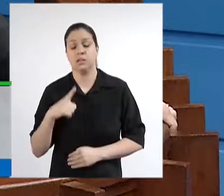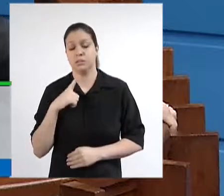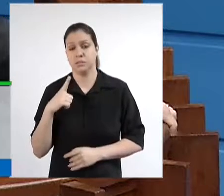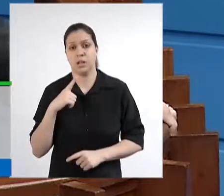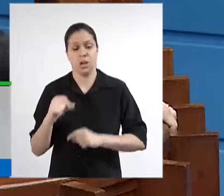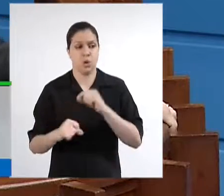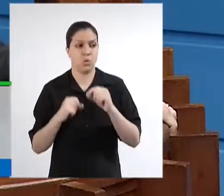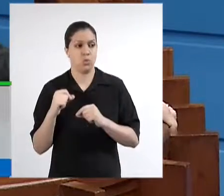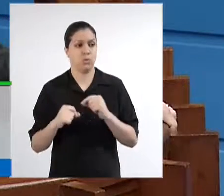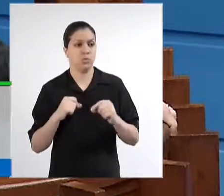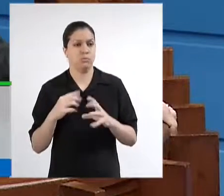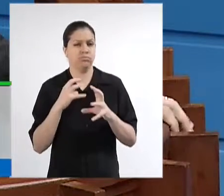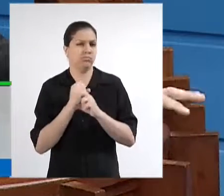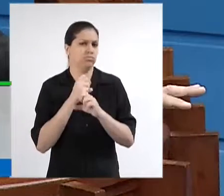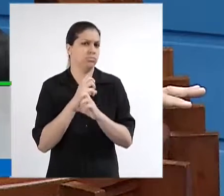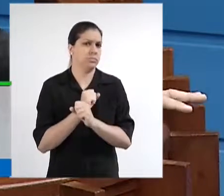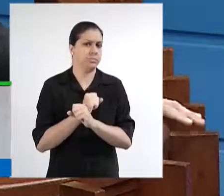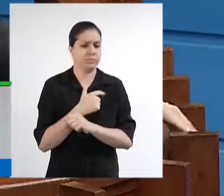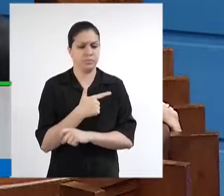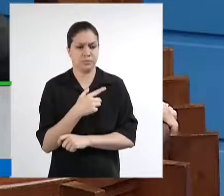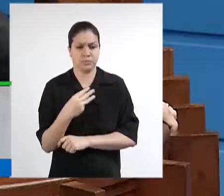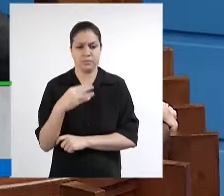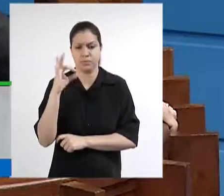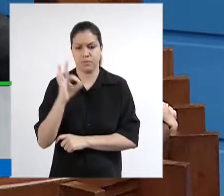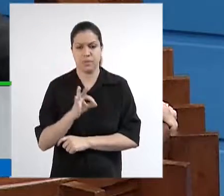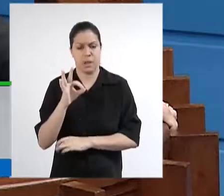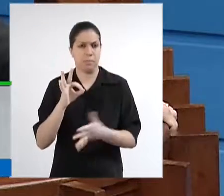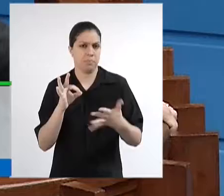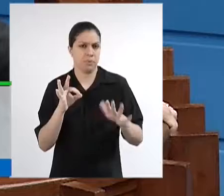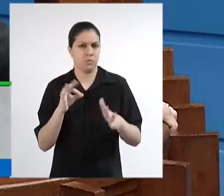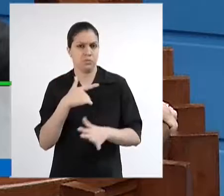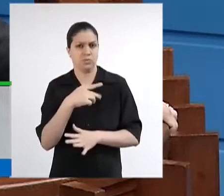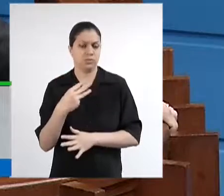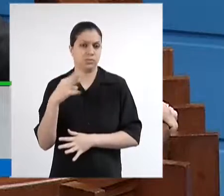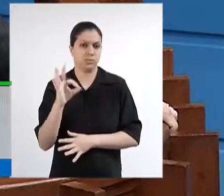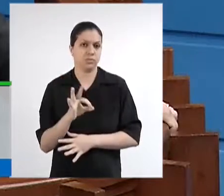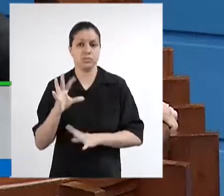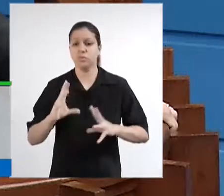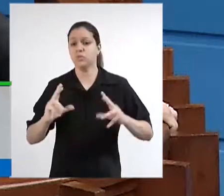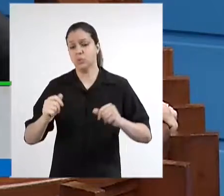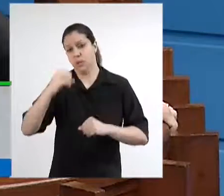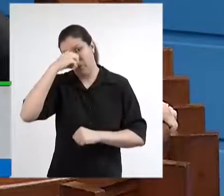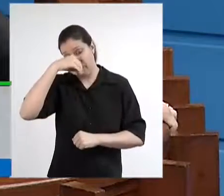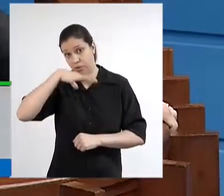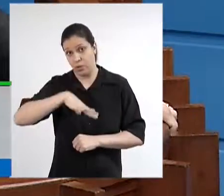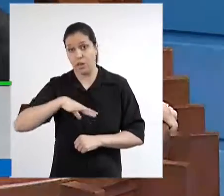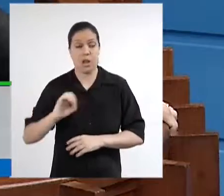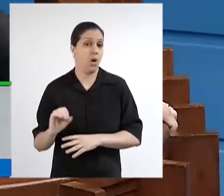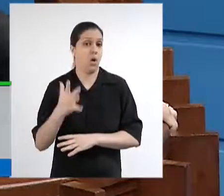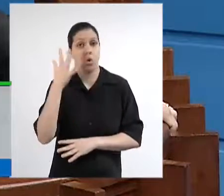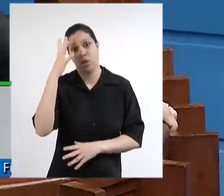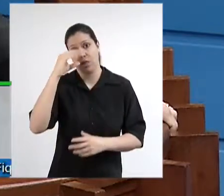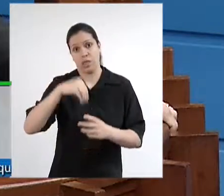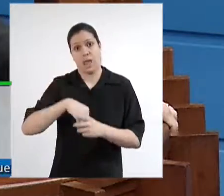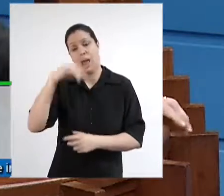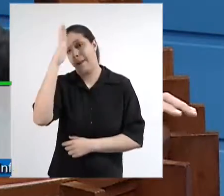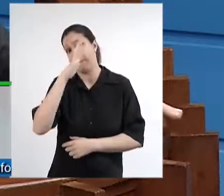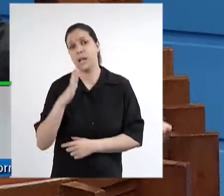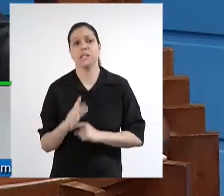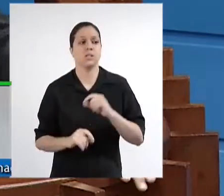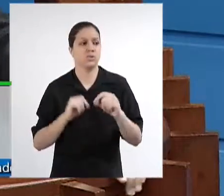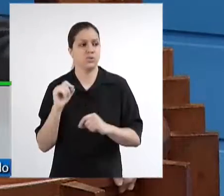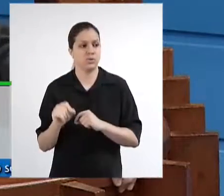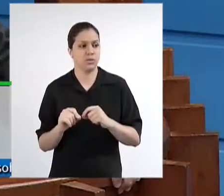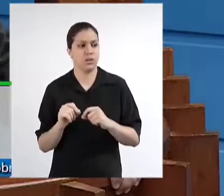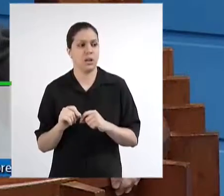um cálculo que 23%, em torno de 23% de toda a violência que acontece no Brasil é em